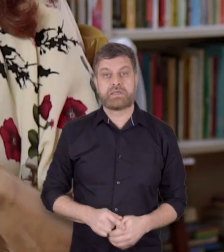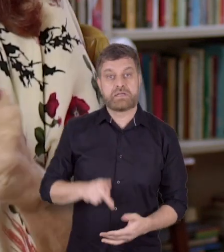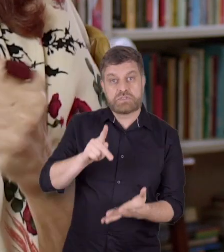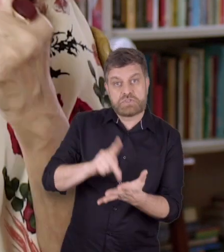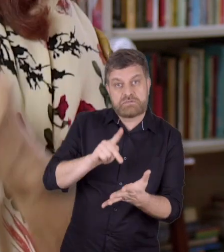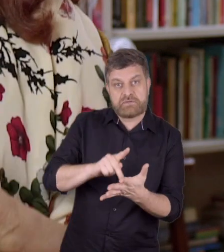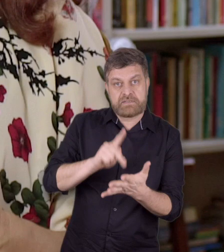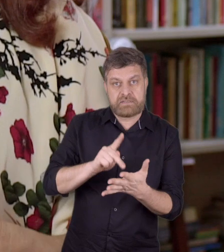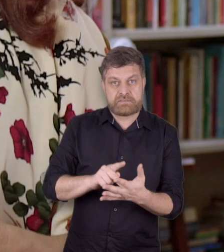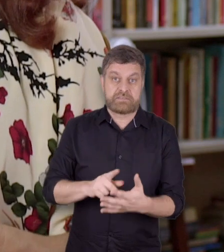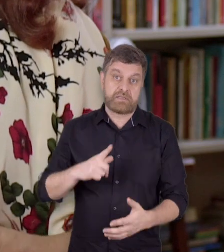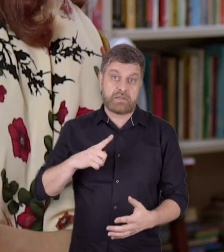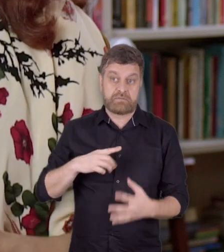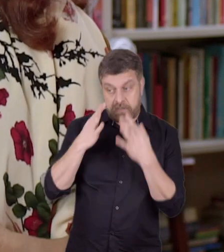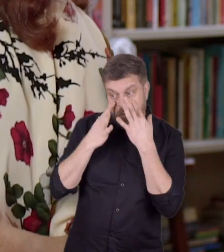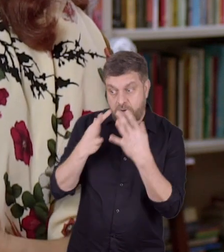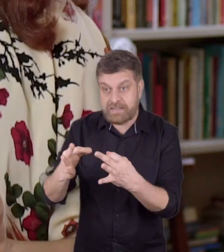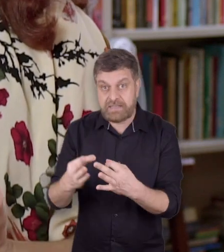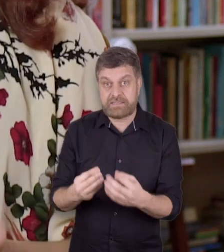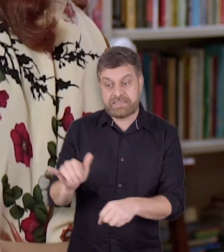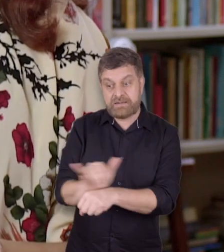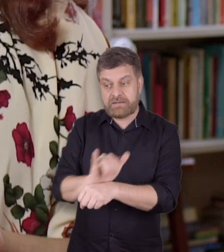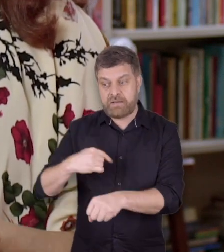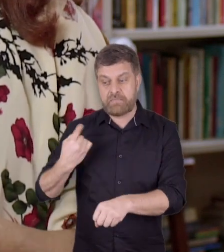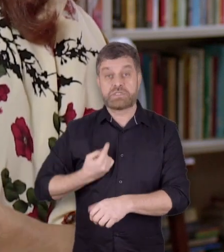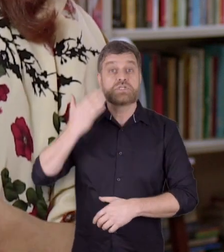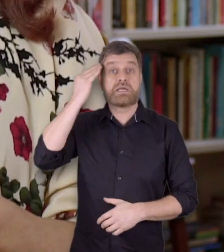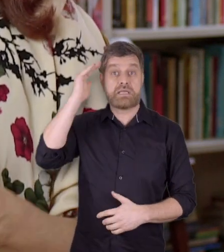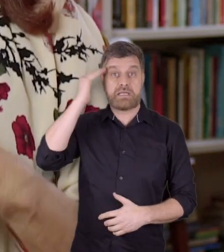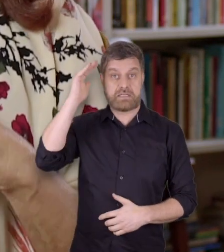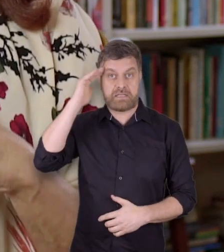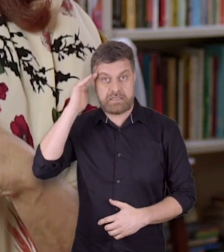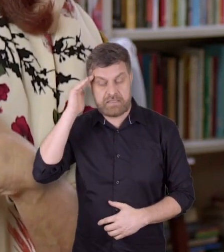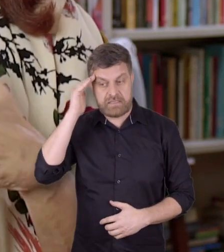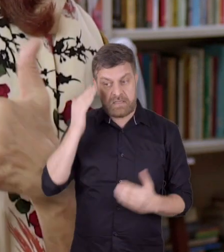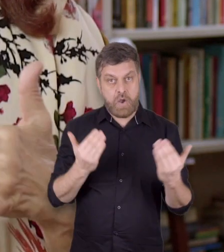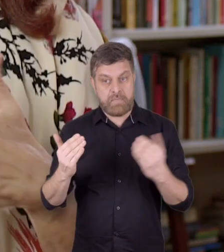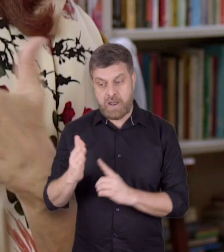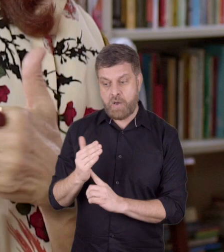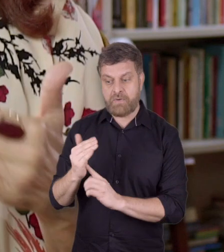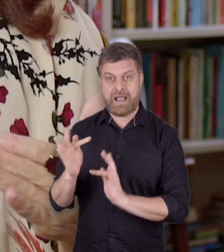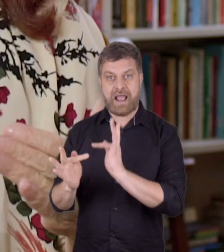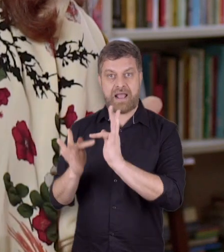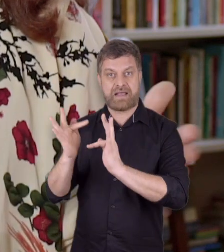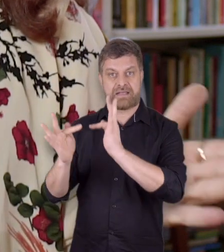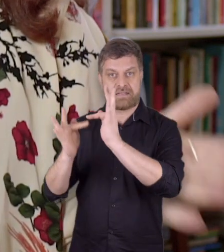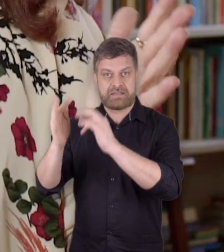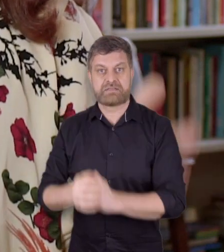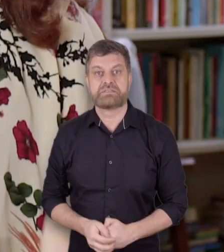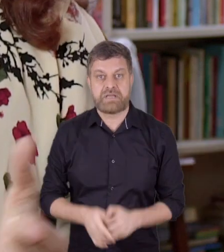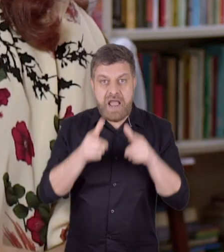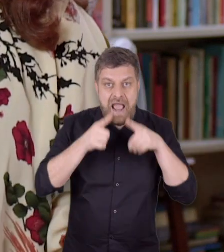que realmente interessam para a gente compreender como as tecnologias são